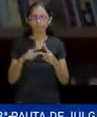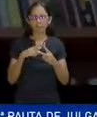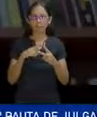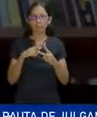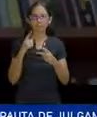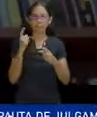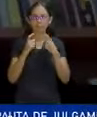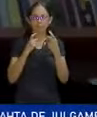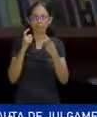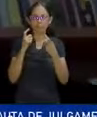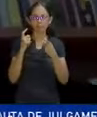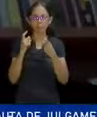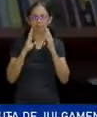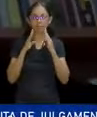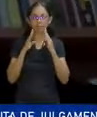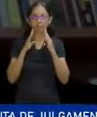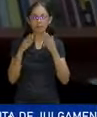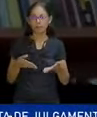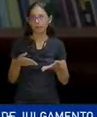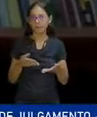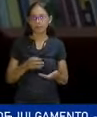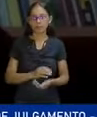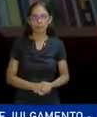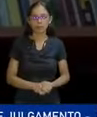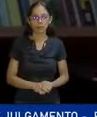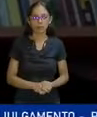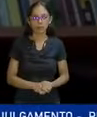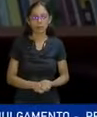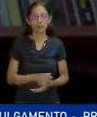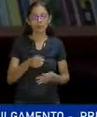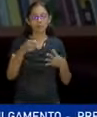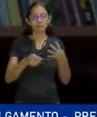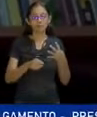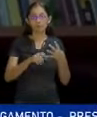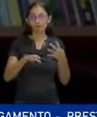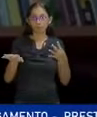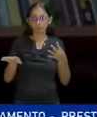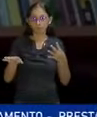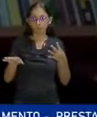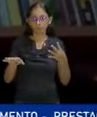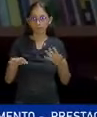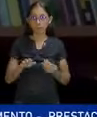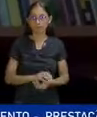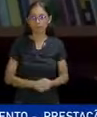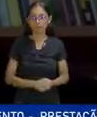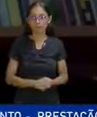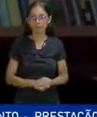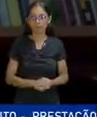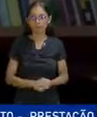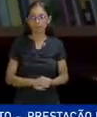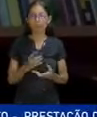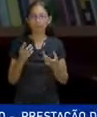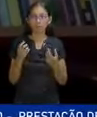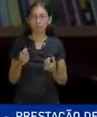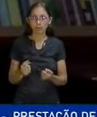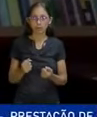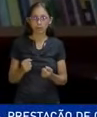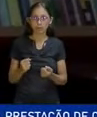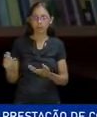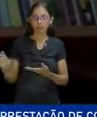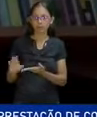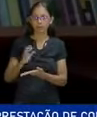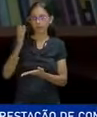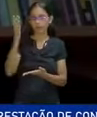a jurisprudência veio a aprovar a prestação de contas do